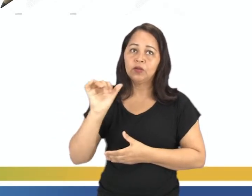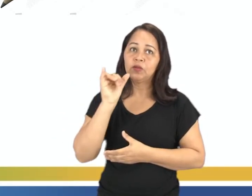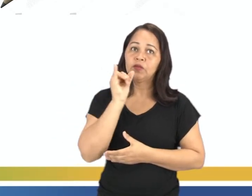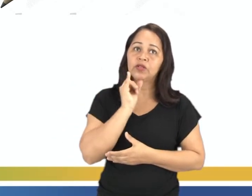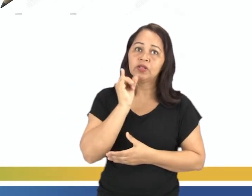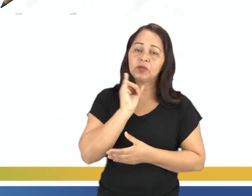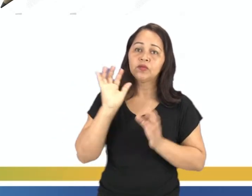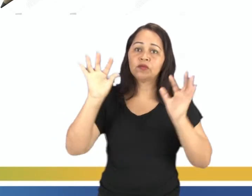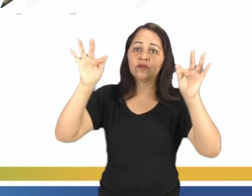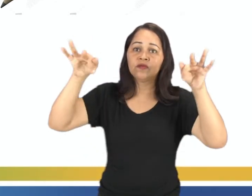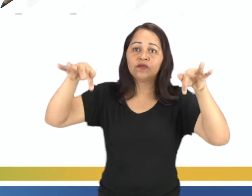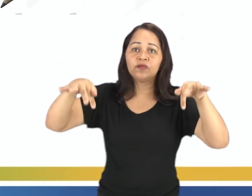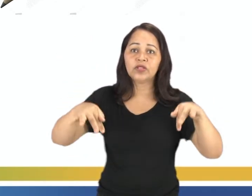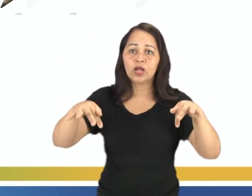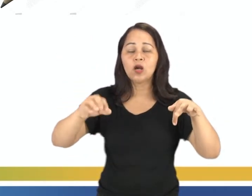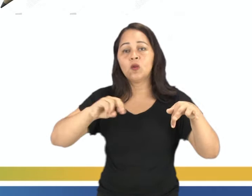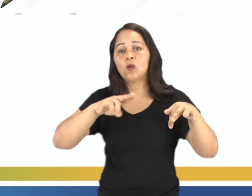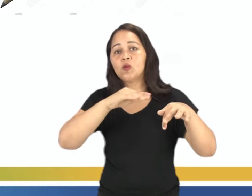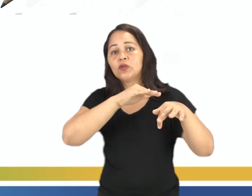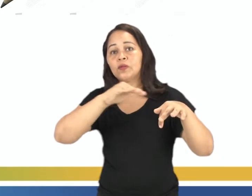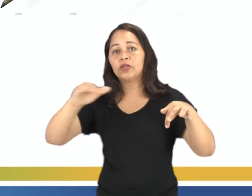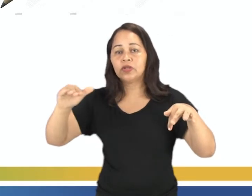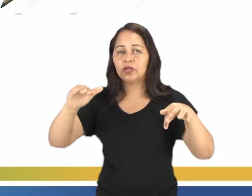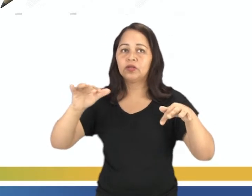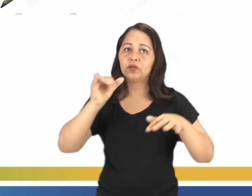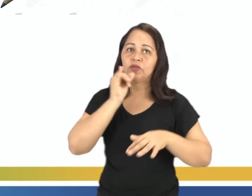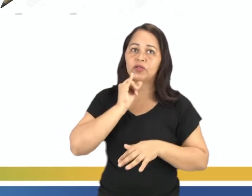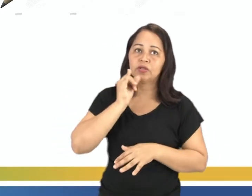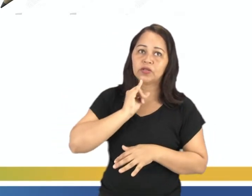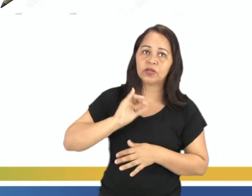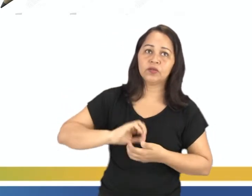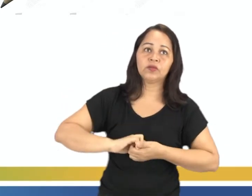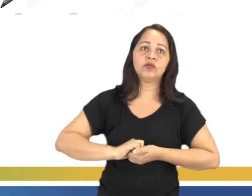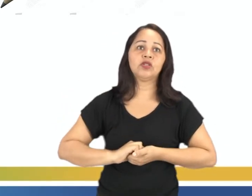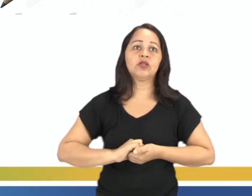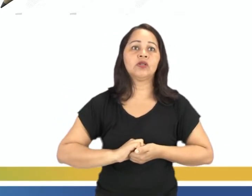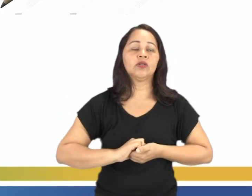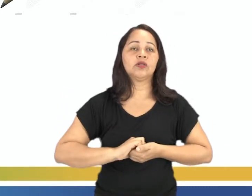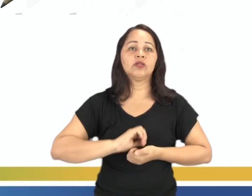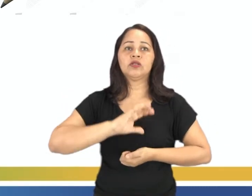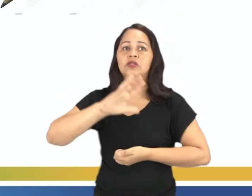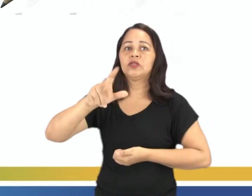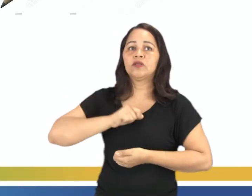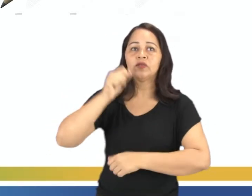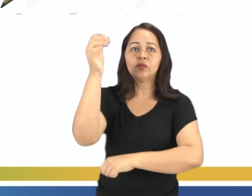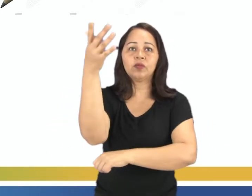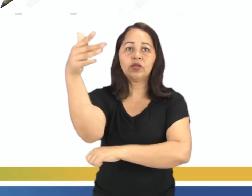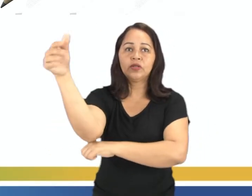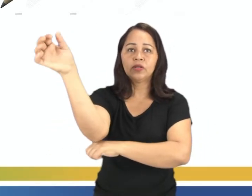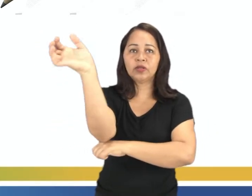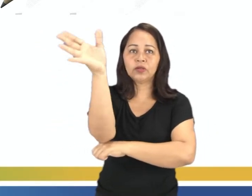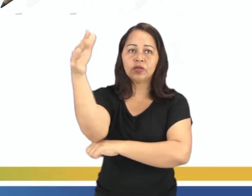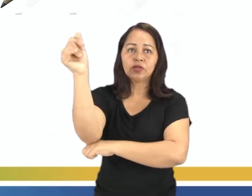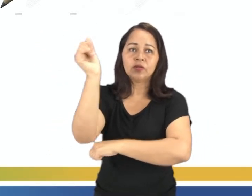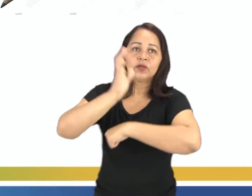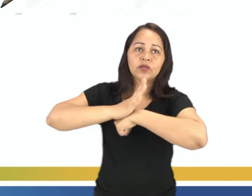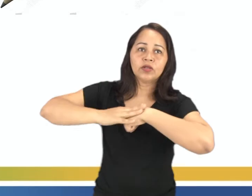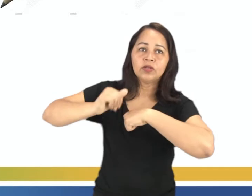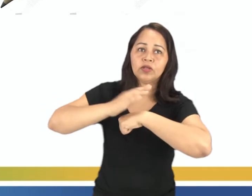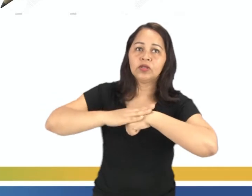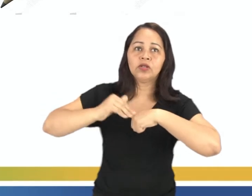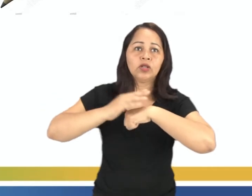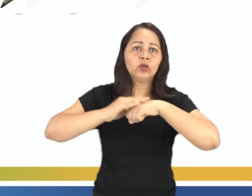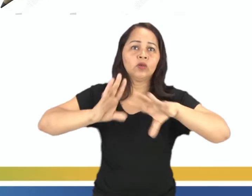do verso ou no interior do verso. Salve bandeira do Brasil querida, toda tecida de esperança e luz,